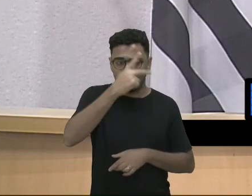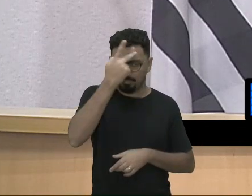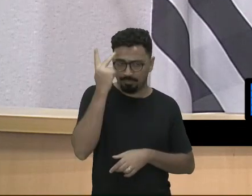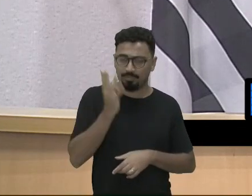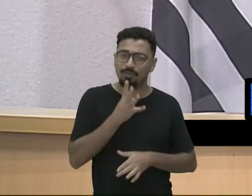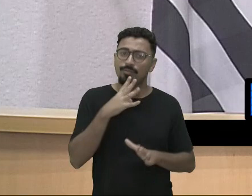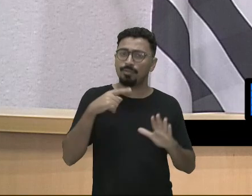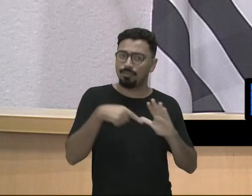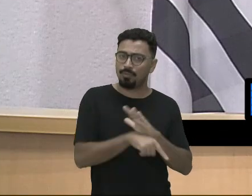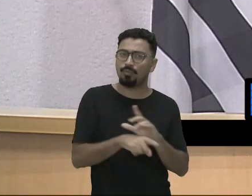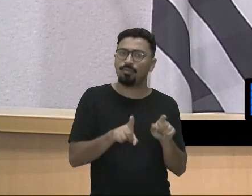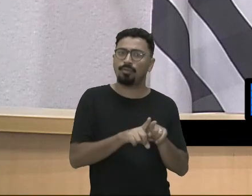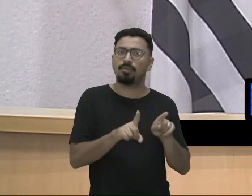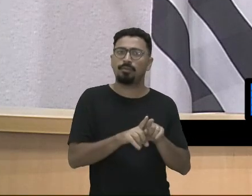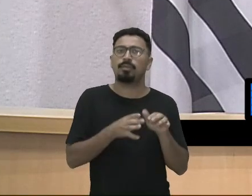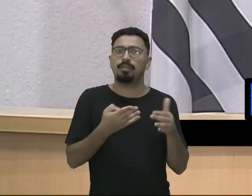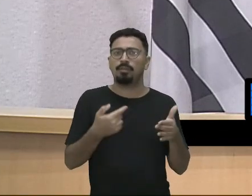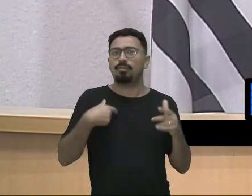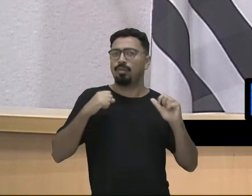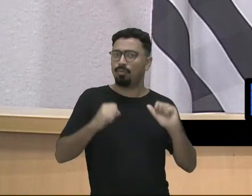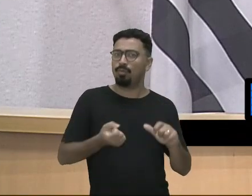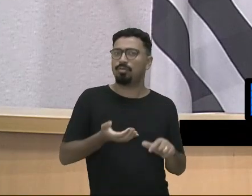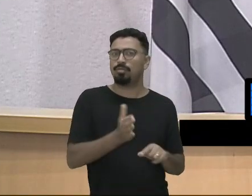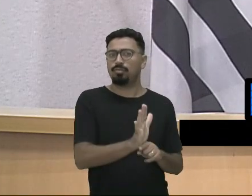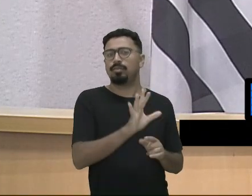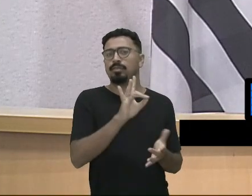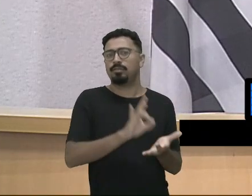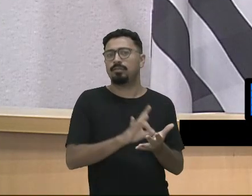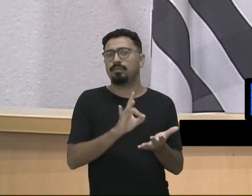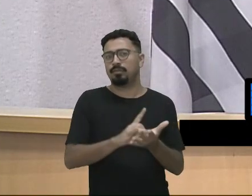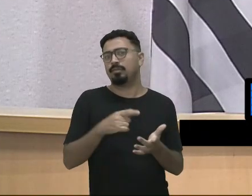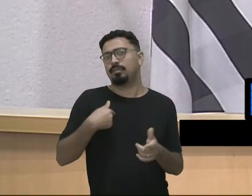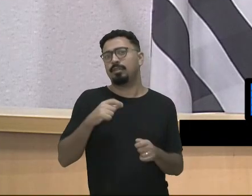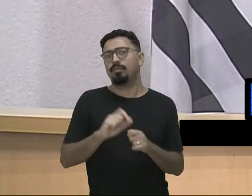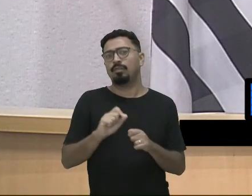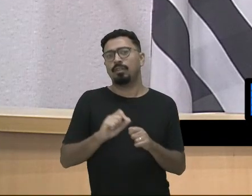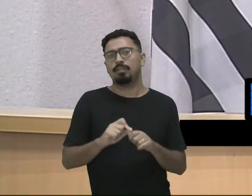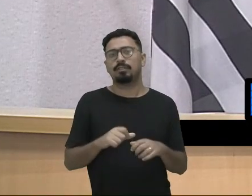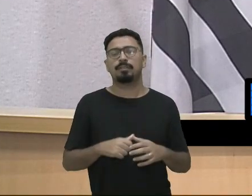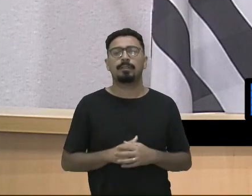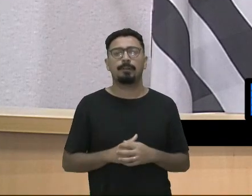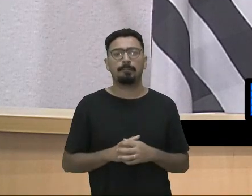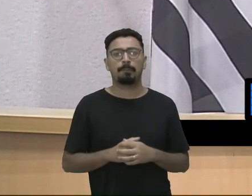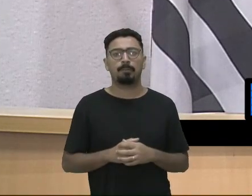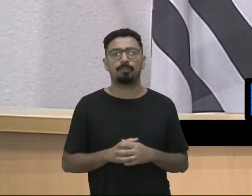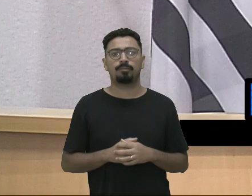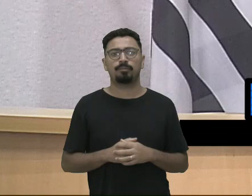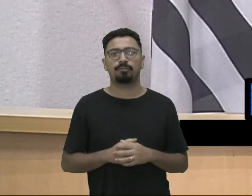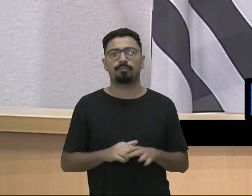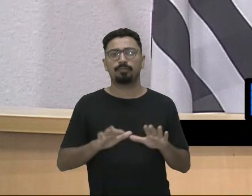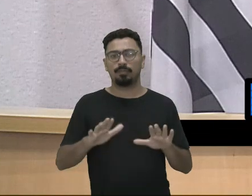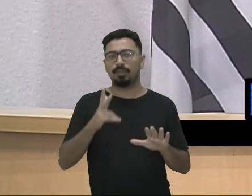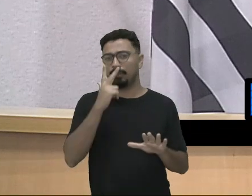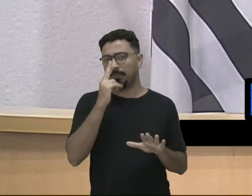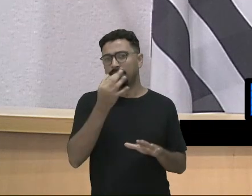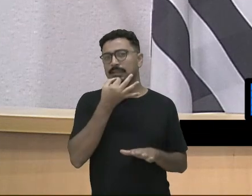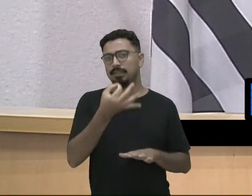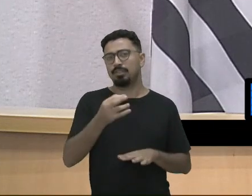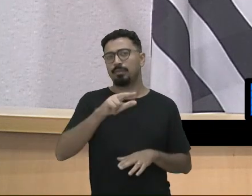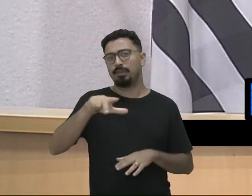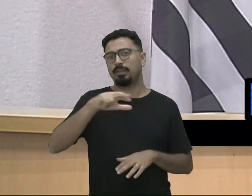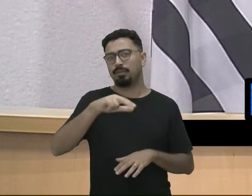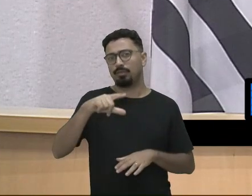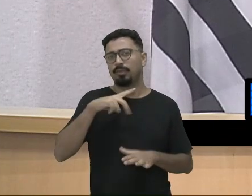bem. Então, o que eu posso fazer, e realmente eu faço. Parece crítica, mas não é. Tem